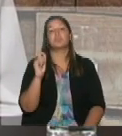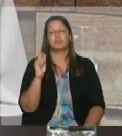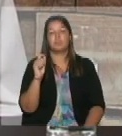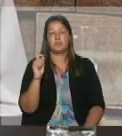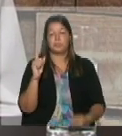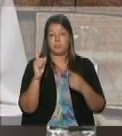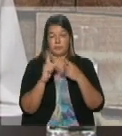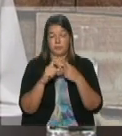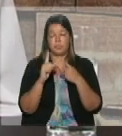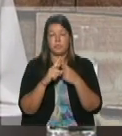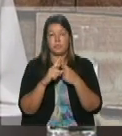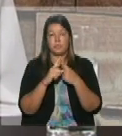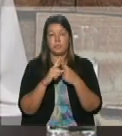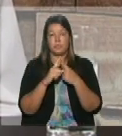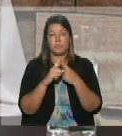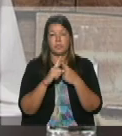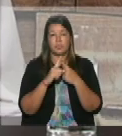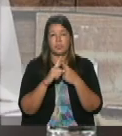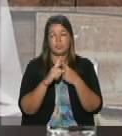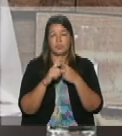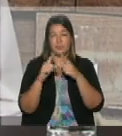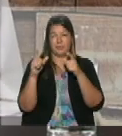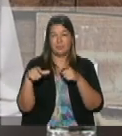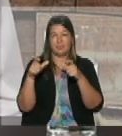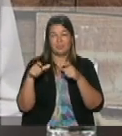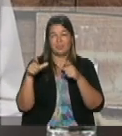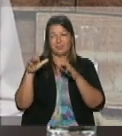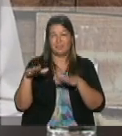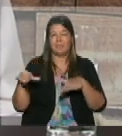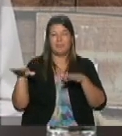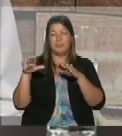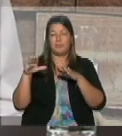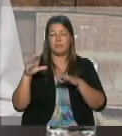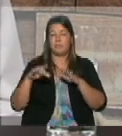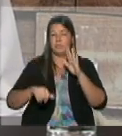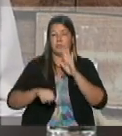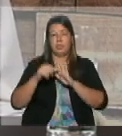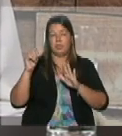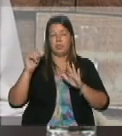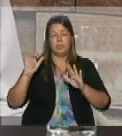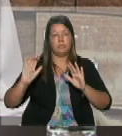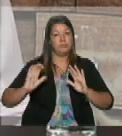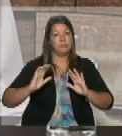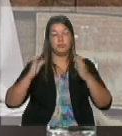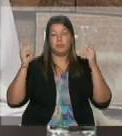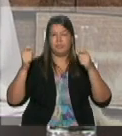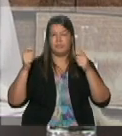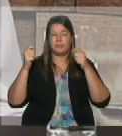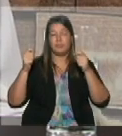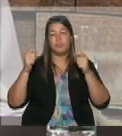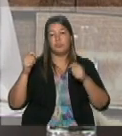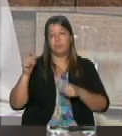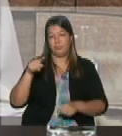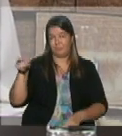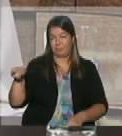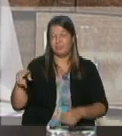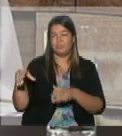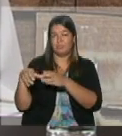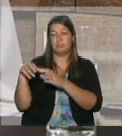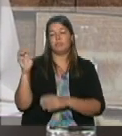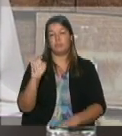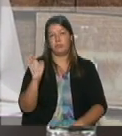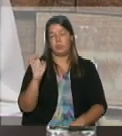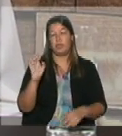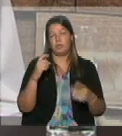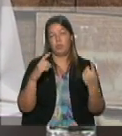foi o Stonewall, que foi a primeira revolta dos gays contra a perseguição, né? Foi